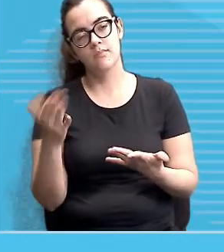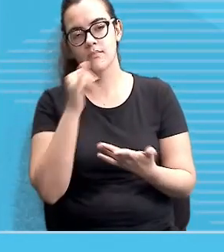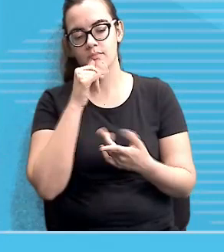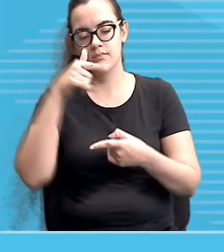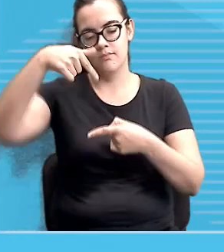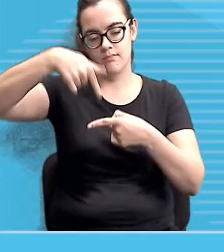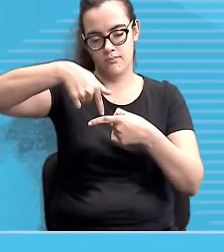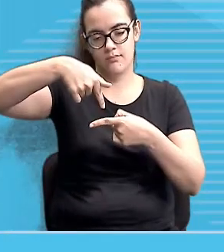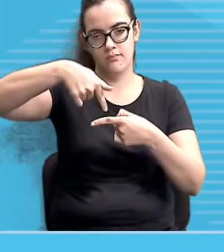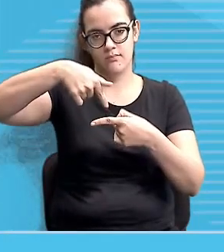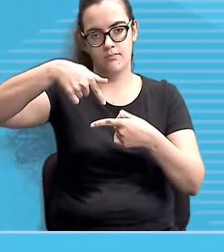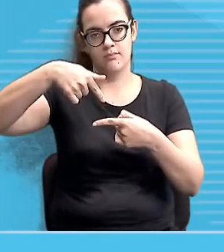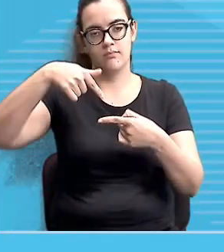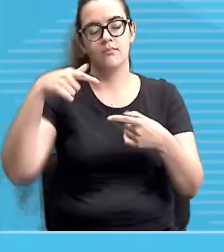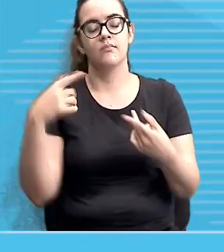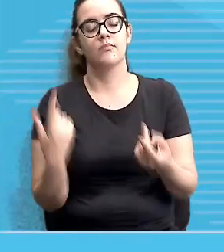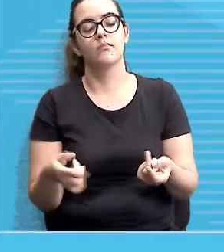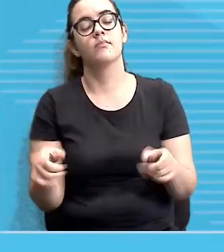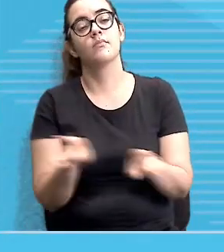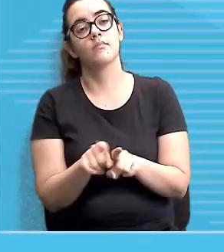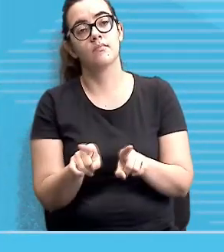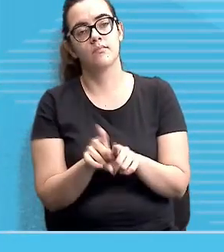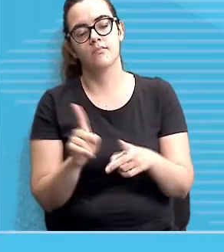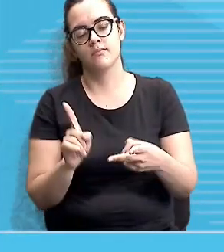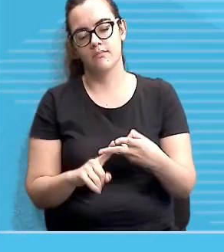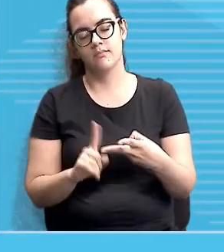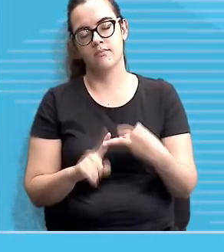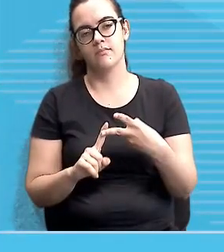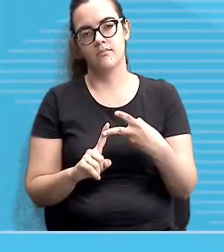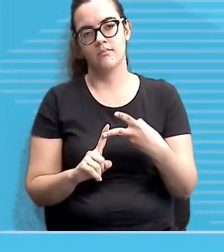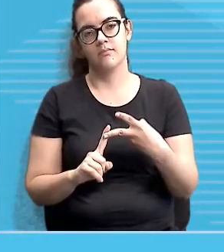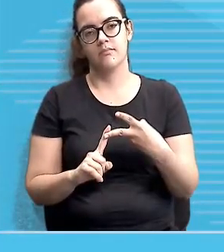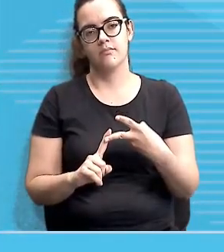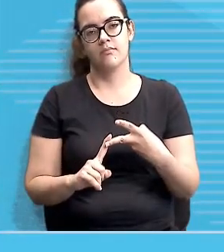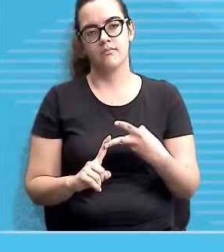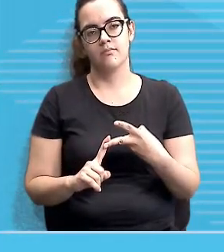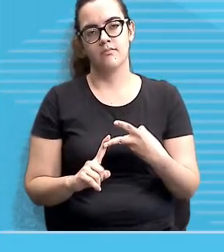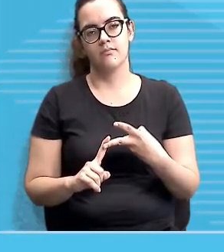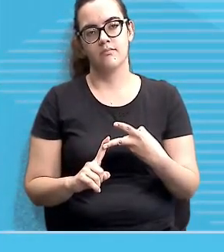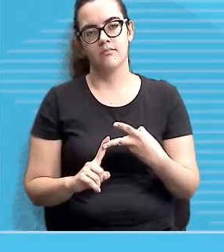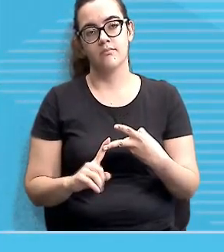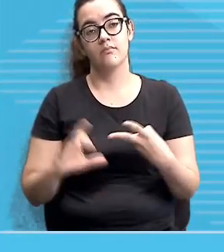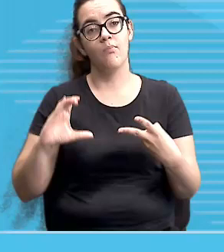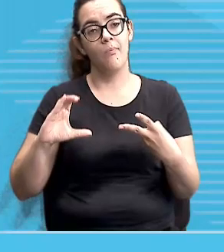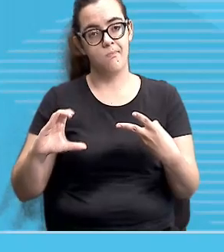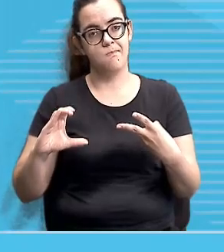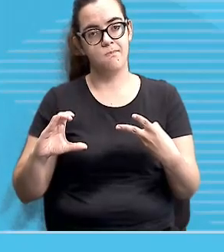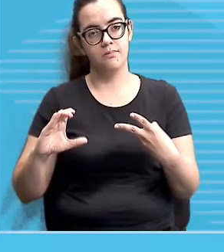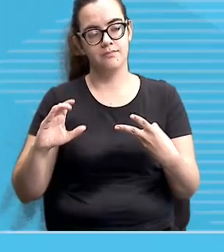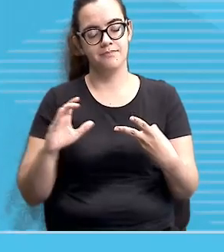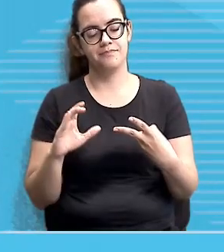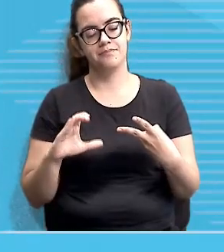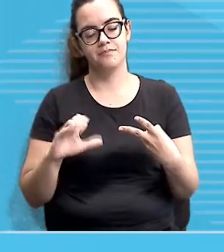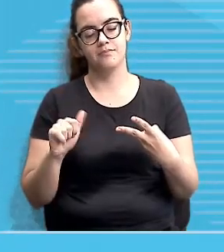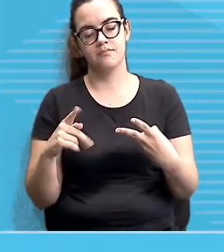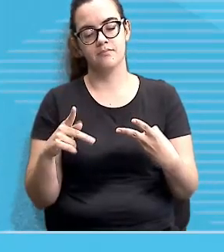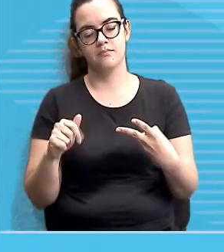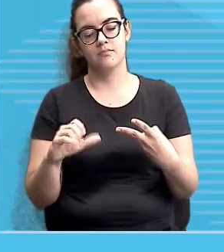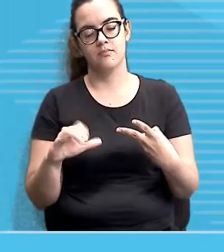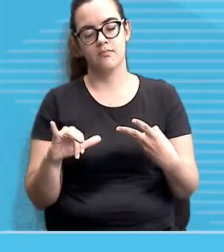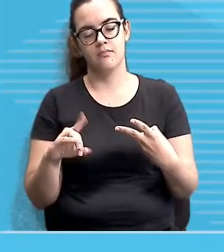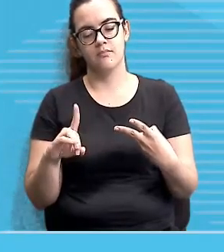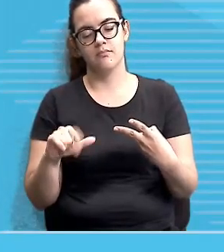bom Então são duas coisas que ele pediu né e ele pediu a quantidade de